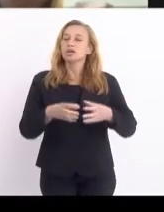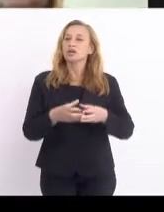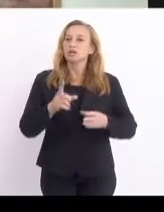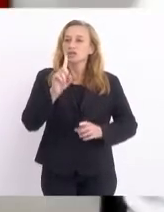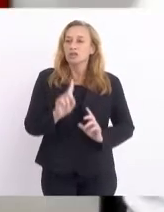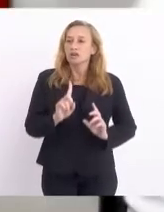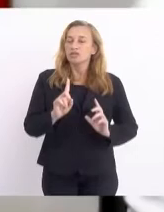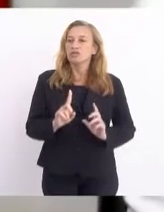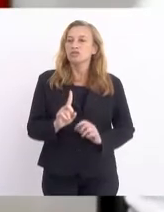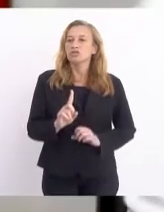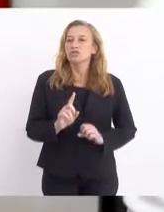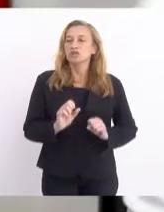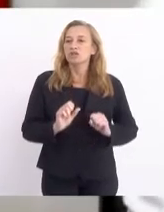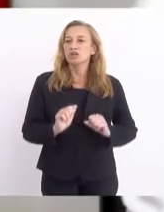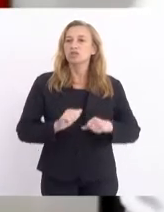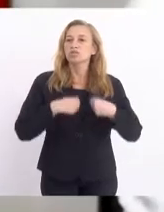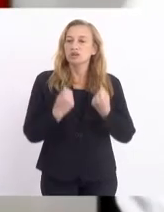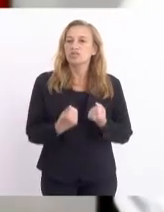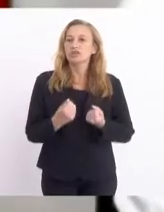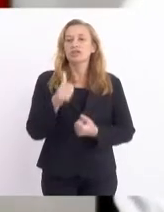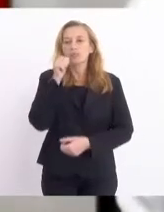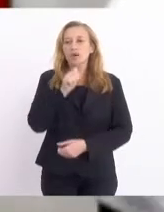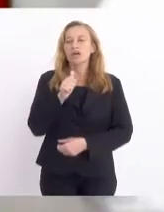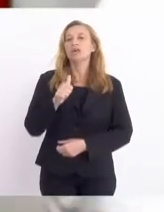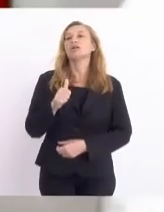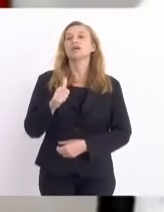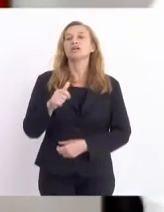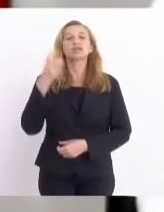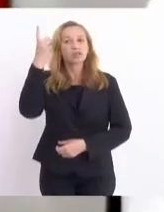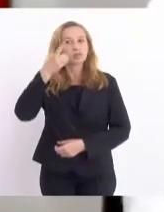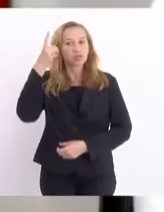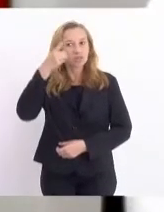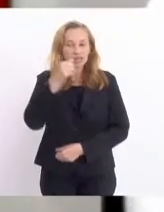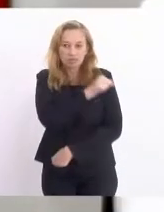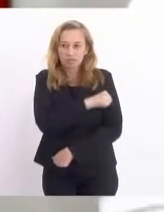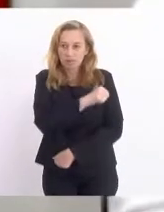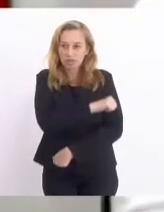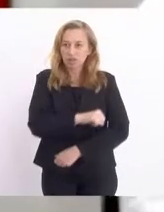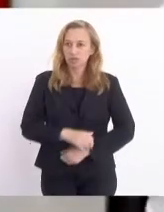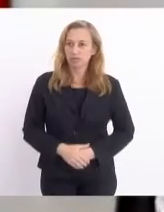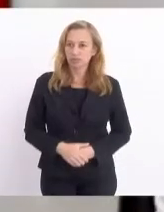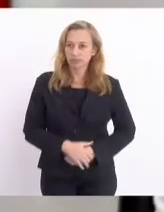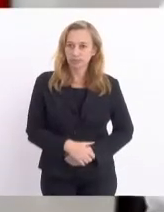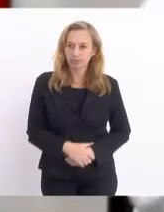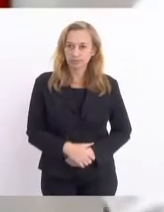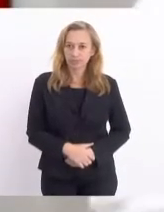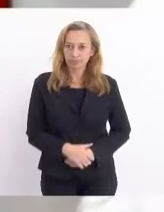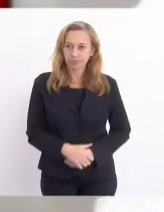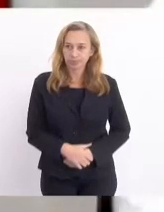dos Direitos da Mulher, a deputada enfermeira Rejane. Não, pode, é substitutivo.